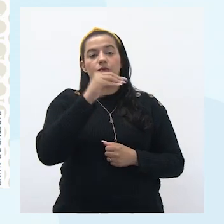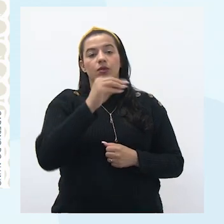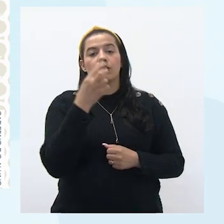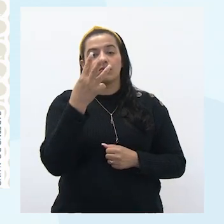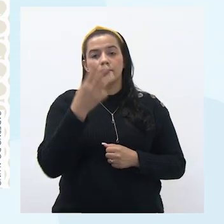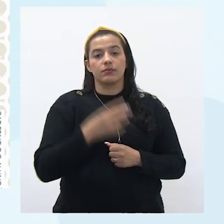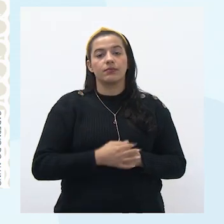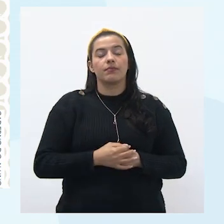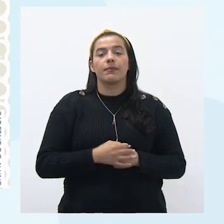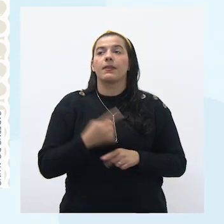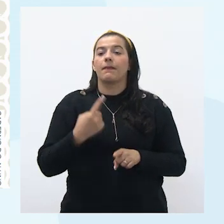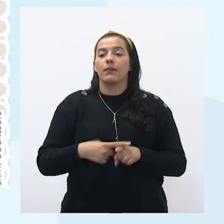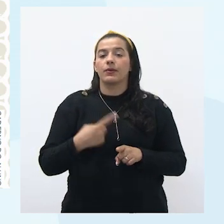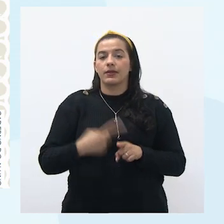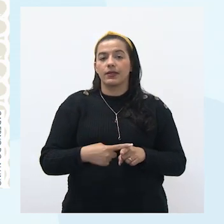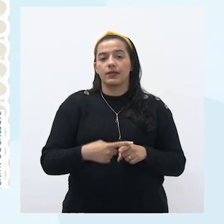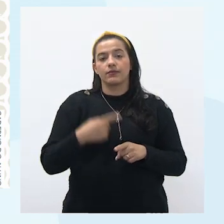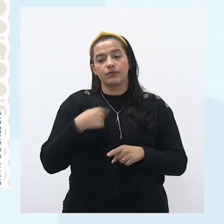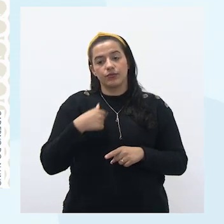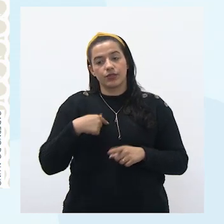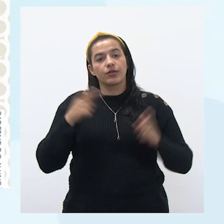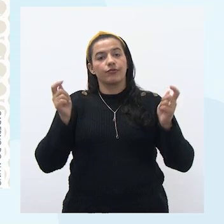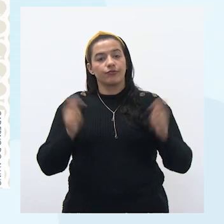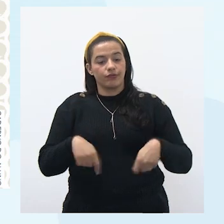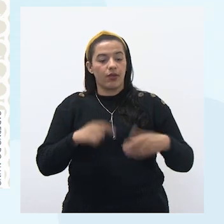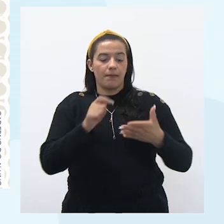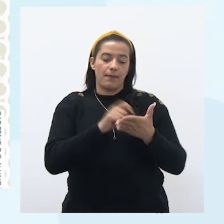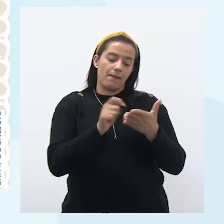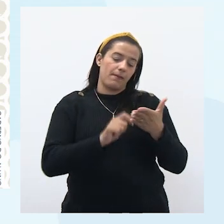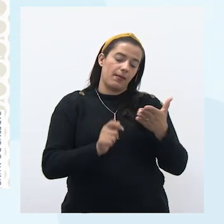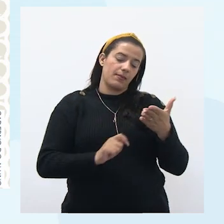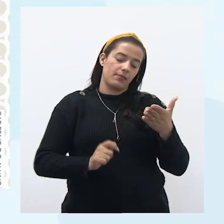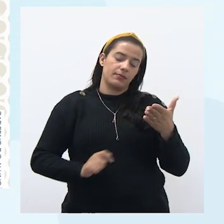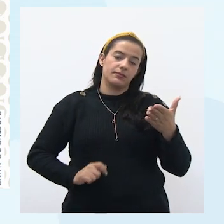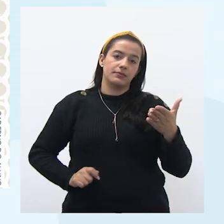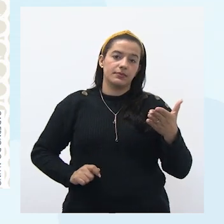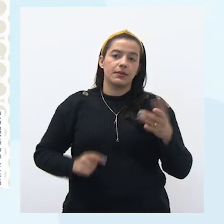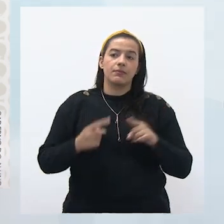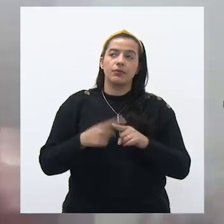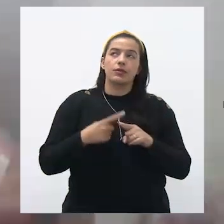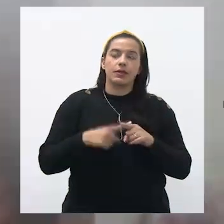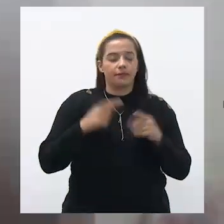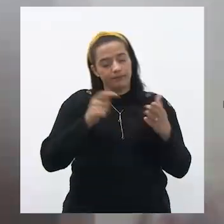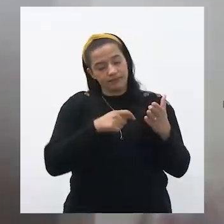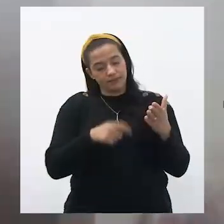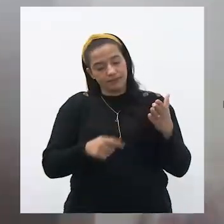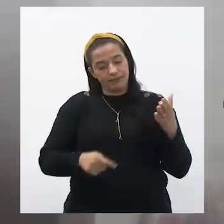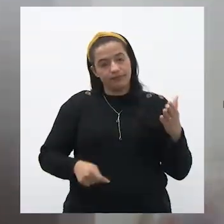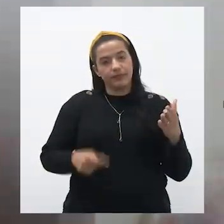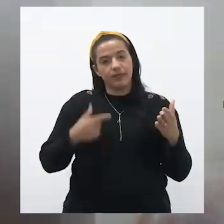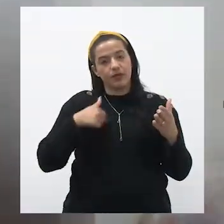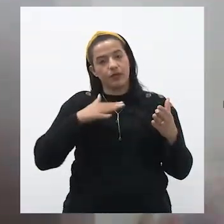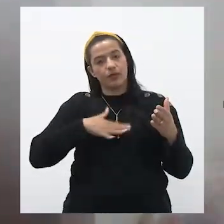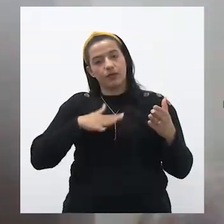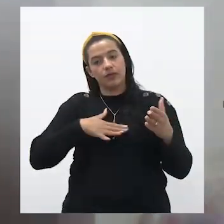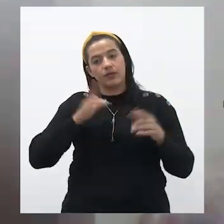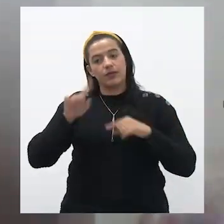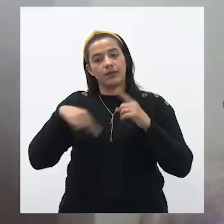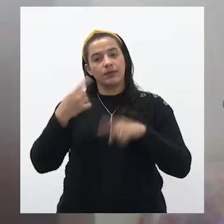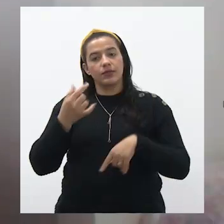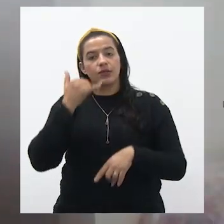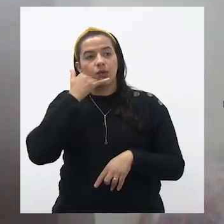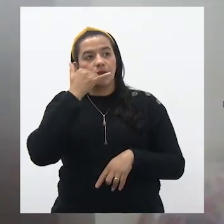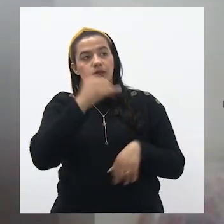dizer assim, por quê? Porque eu ainda fiquei irritada, eu tive uma situação agora, eu fiquei irritada, e eu consegui me acalmar depois que eu liguei para uma